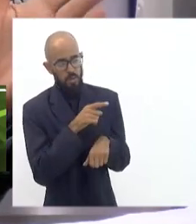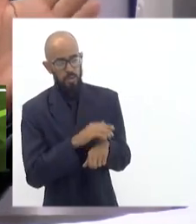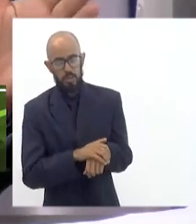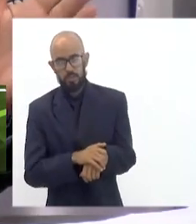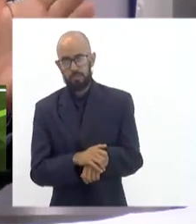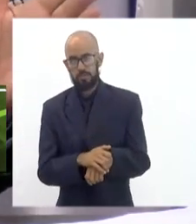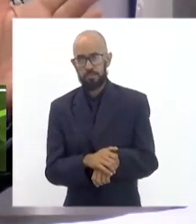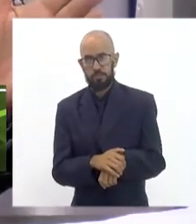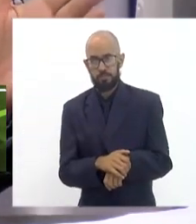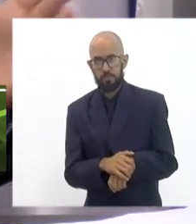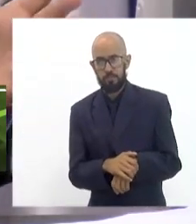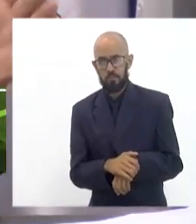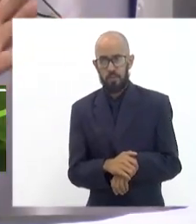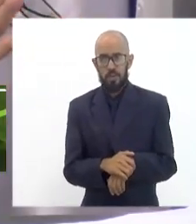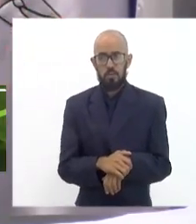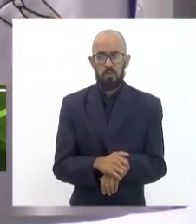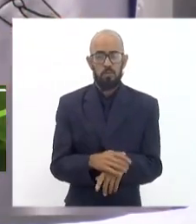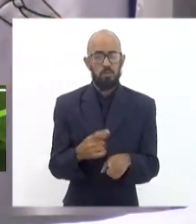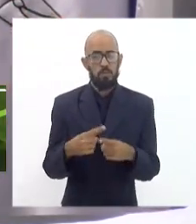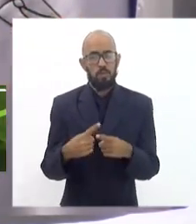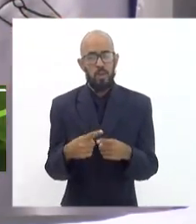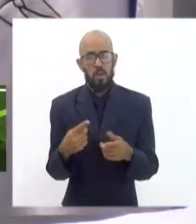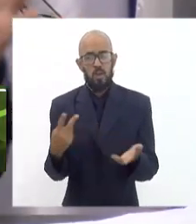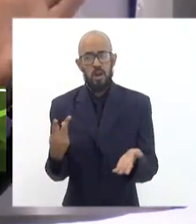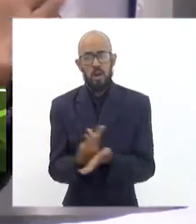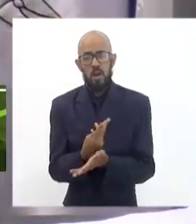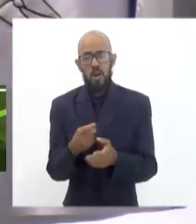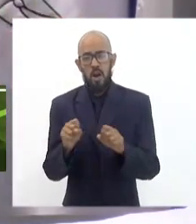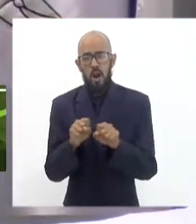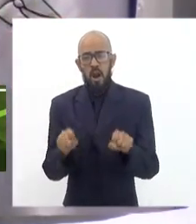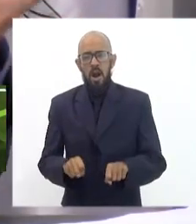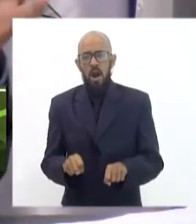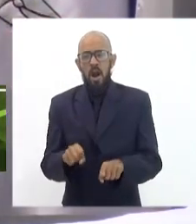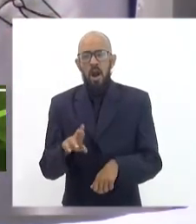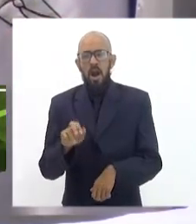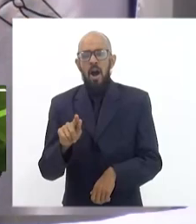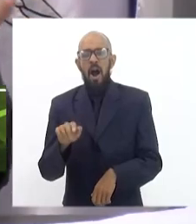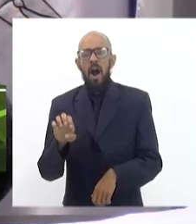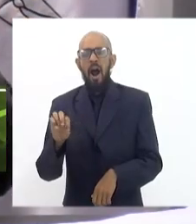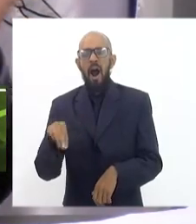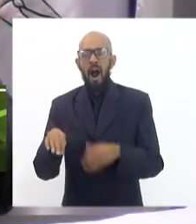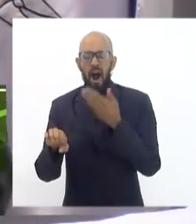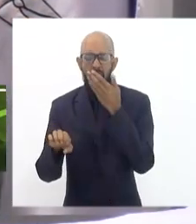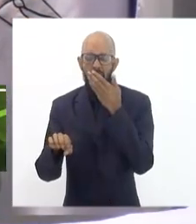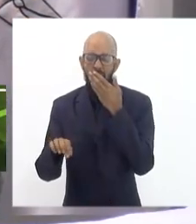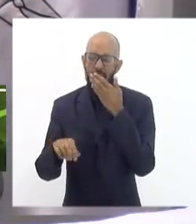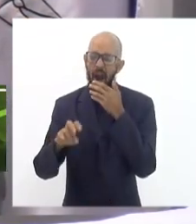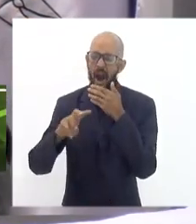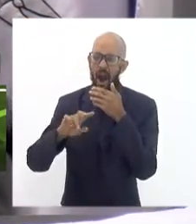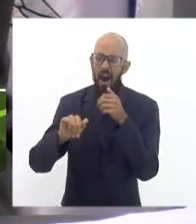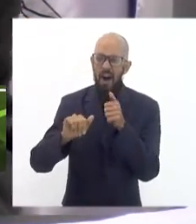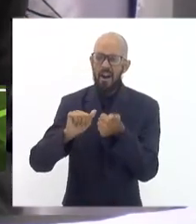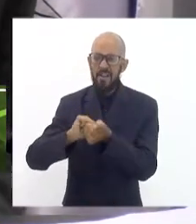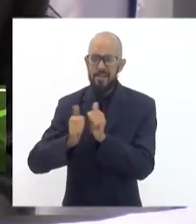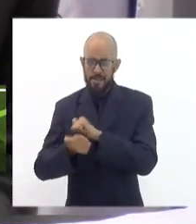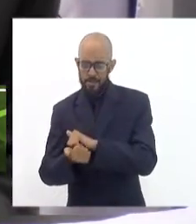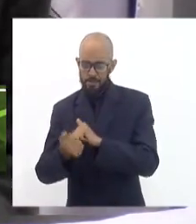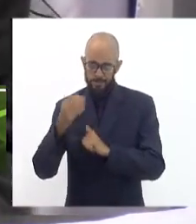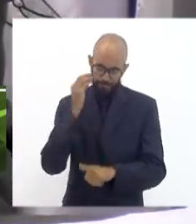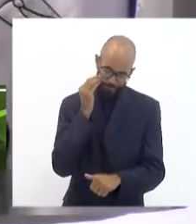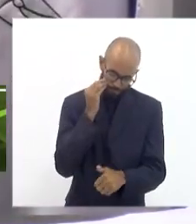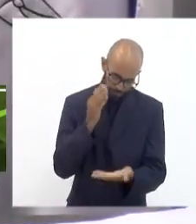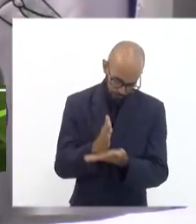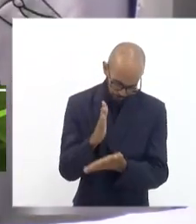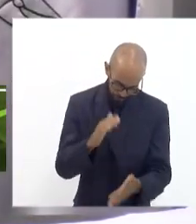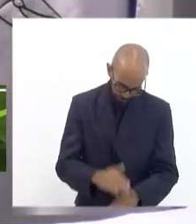que saiu daqui do regime foi uma coisa e tudo lá tá sofrendo as adaptações para tentar aprovar